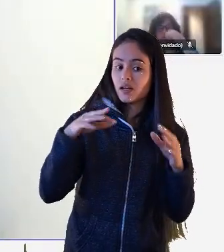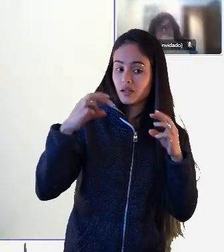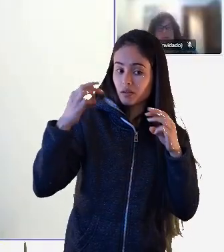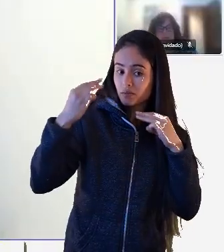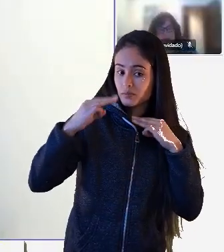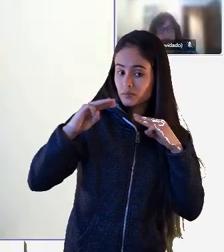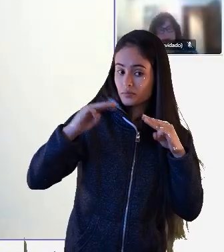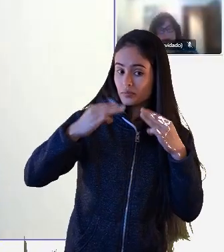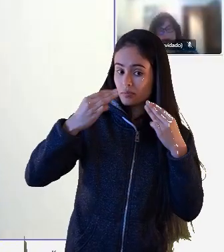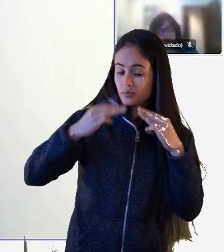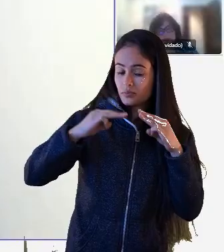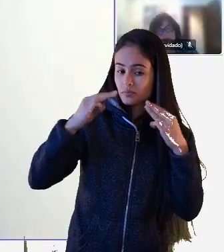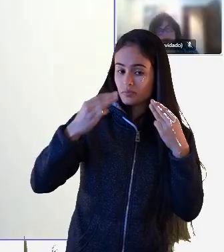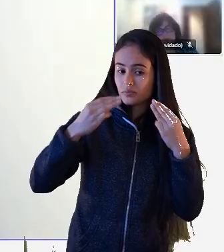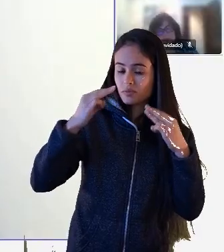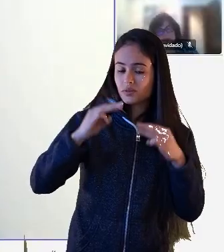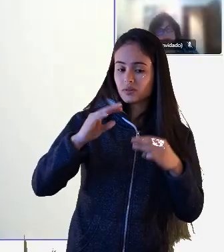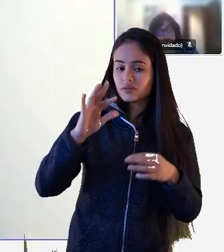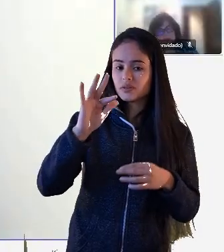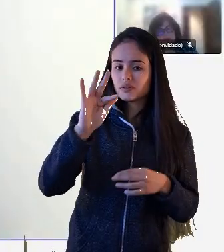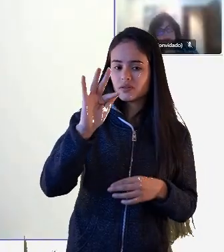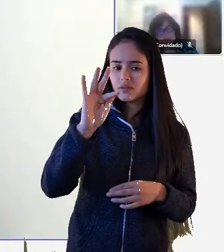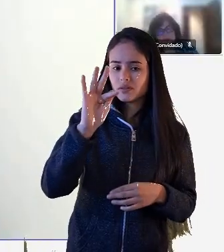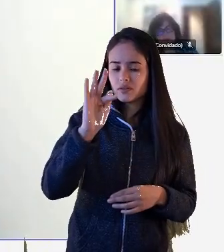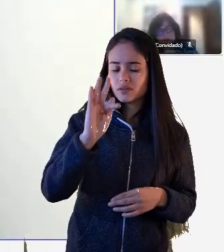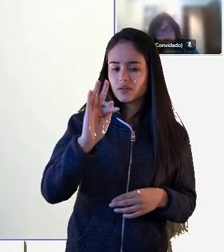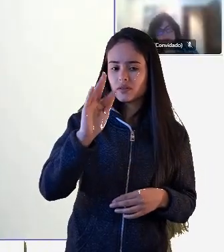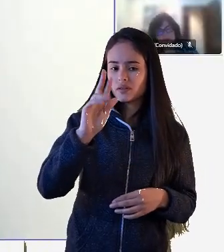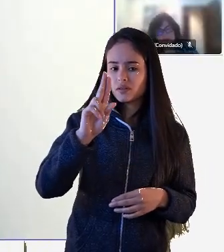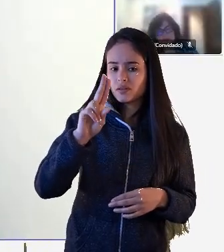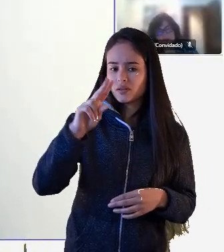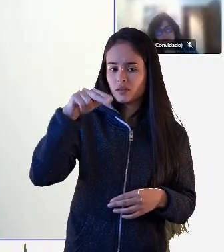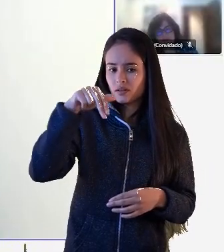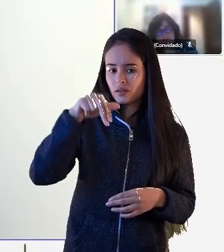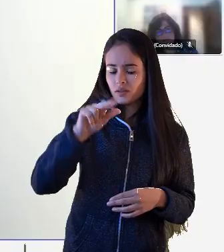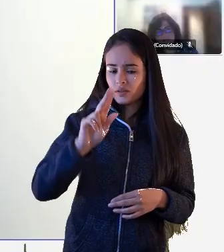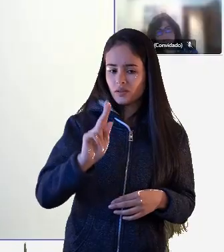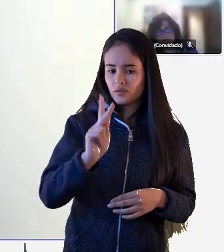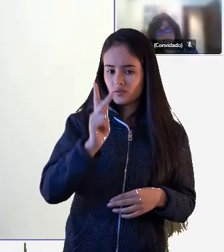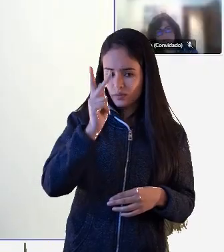parceiros principais de programação, que são